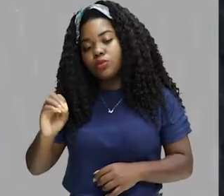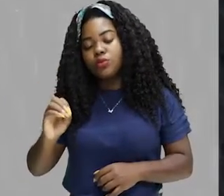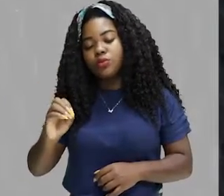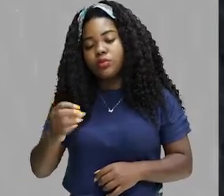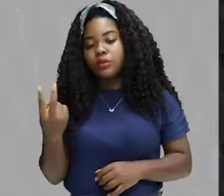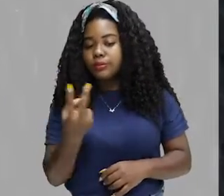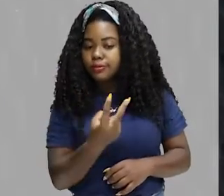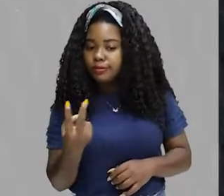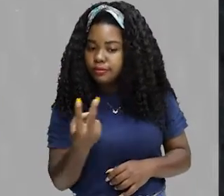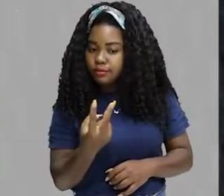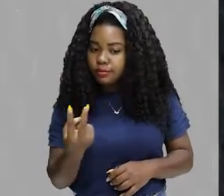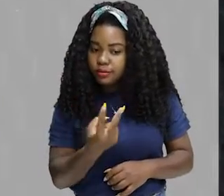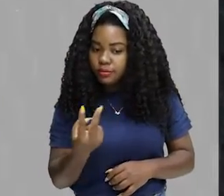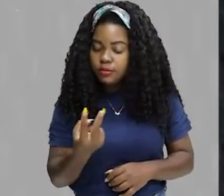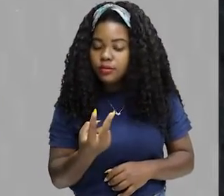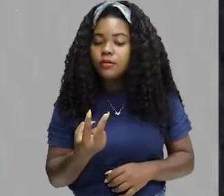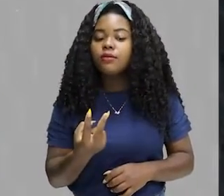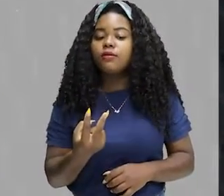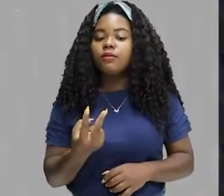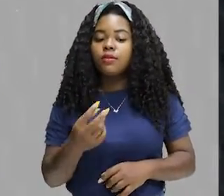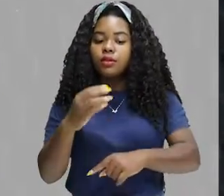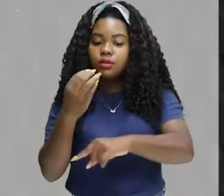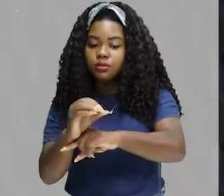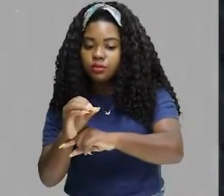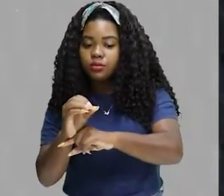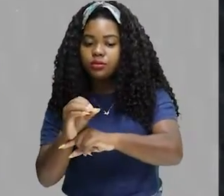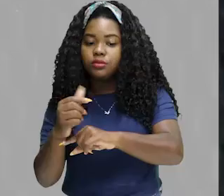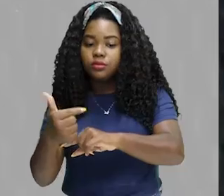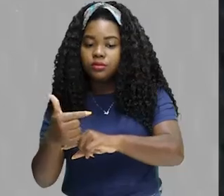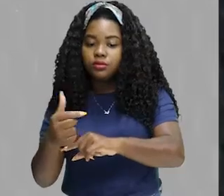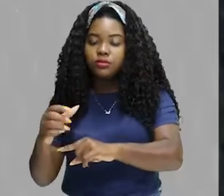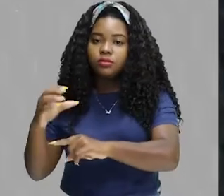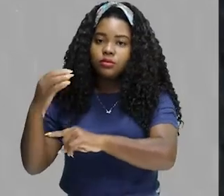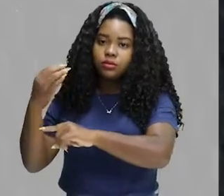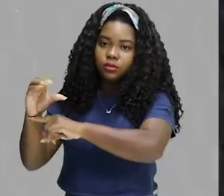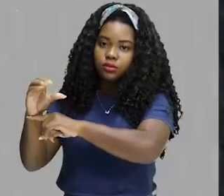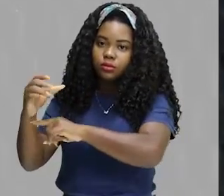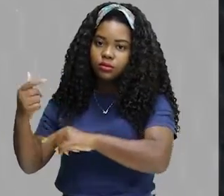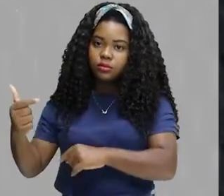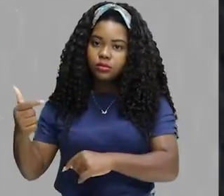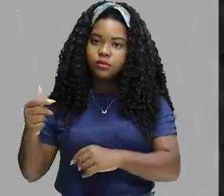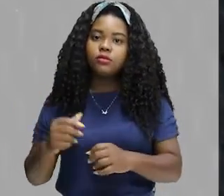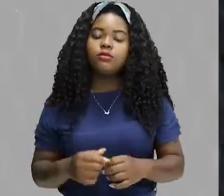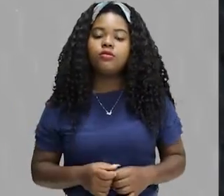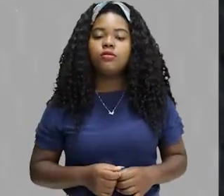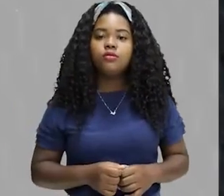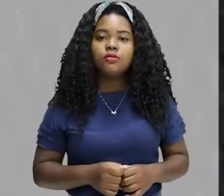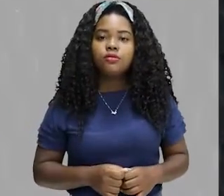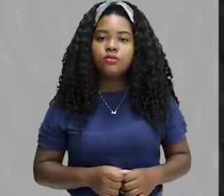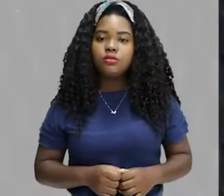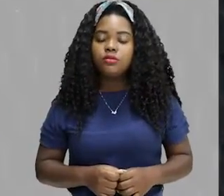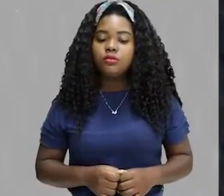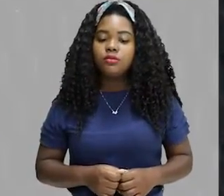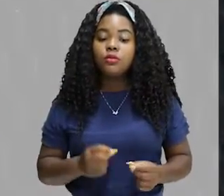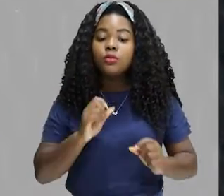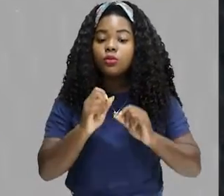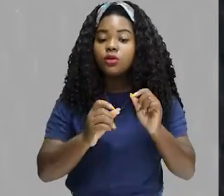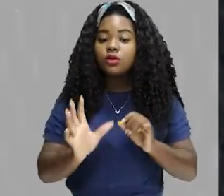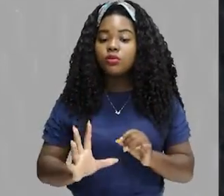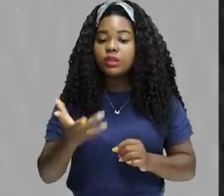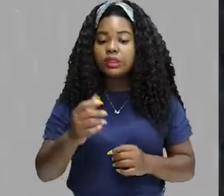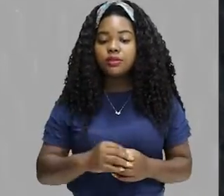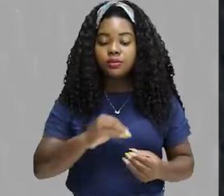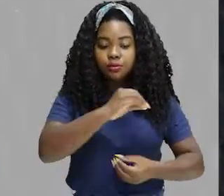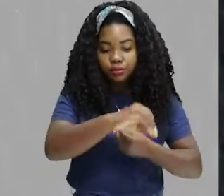átomos de oxigênios no reagente e 2 átomos de oxigênios no produto. Que a gente pode entender que essa reação